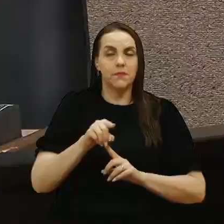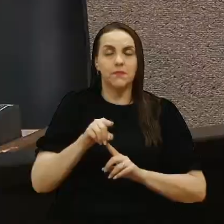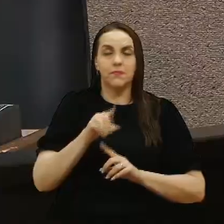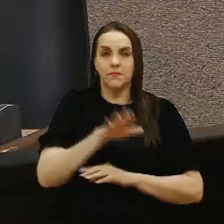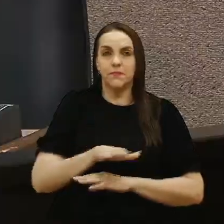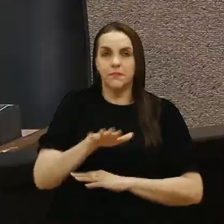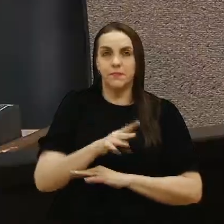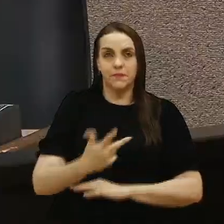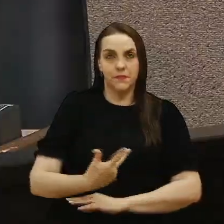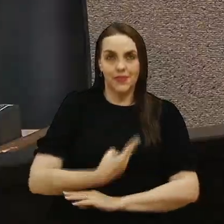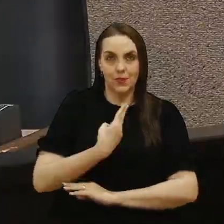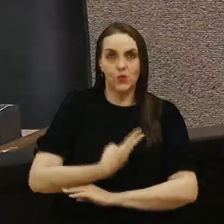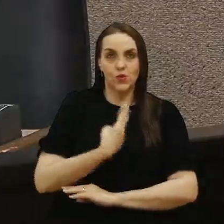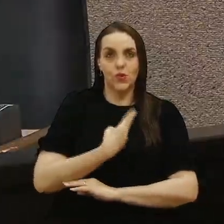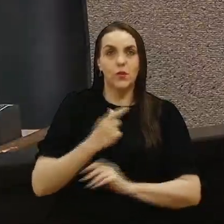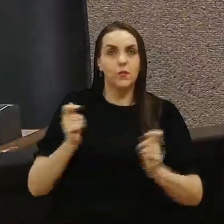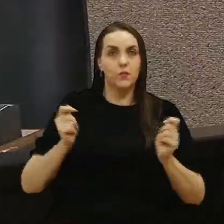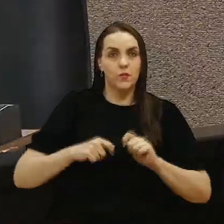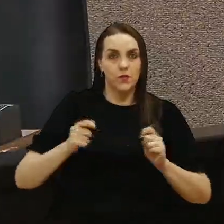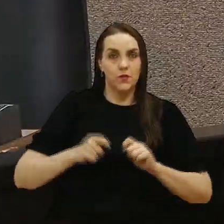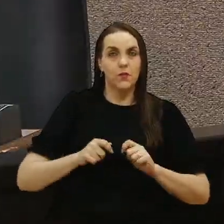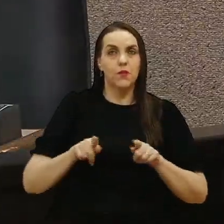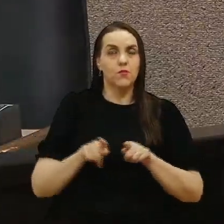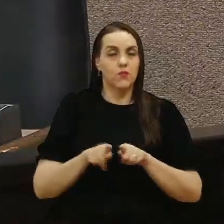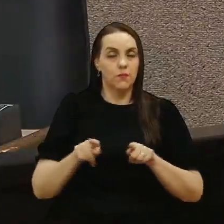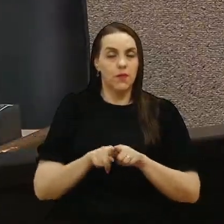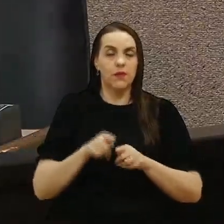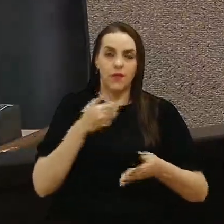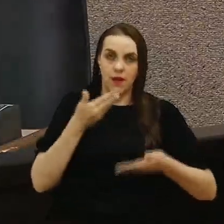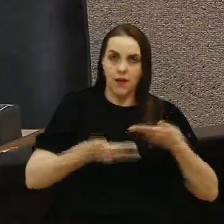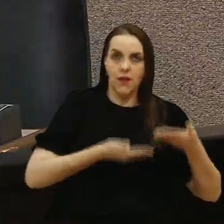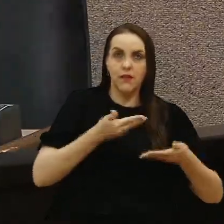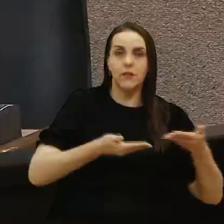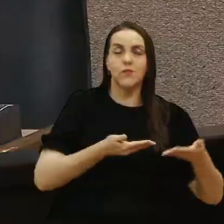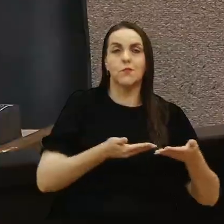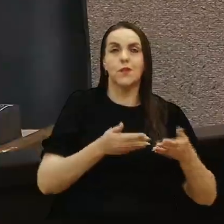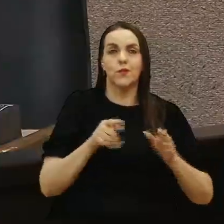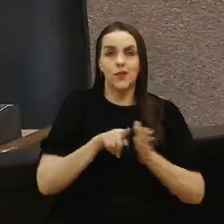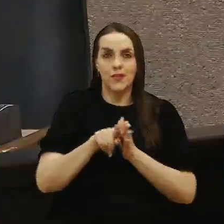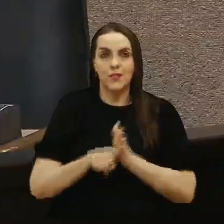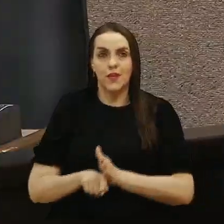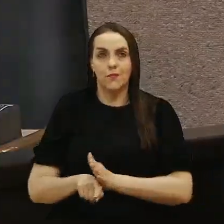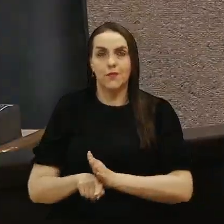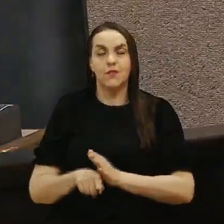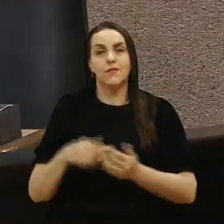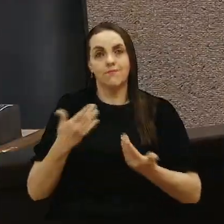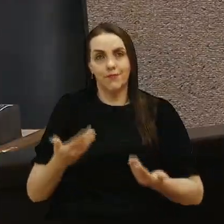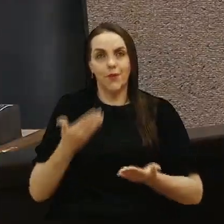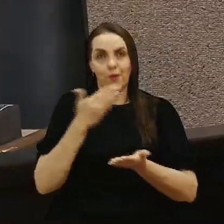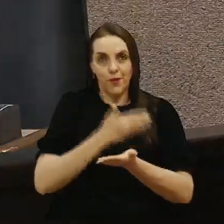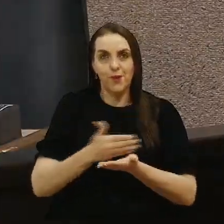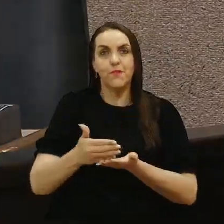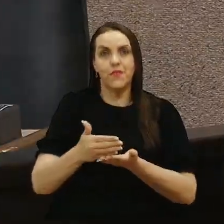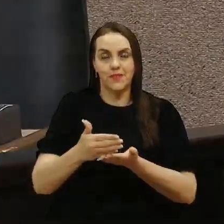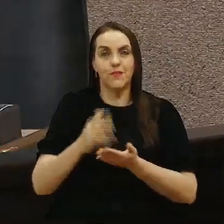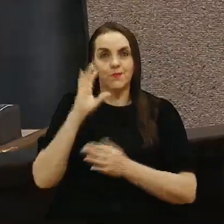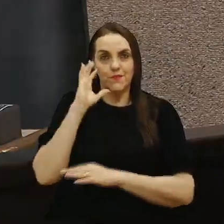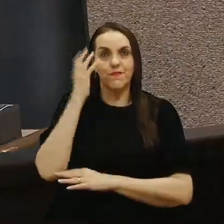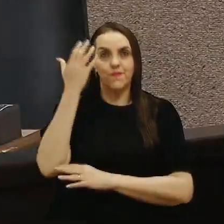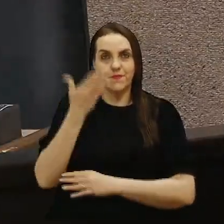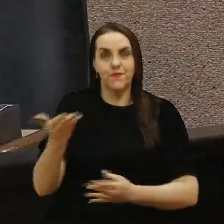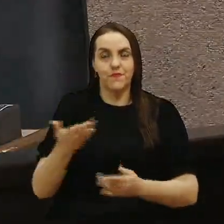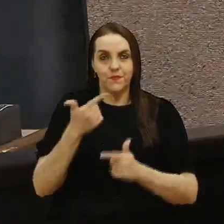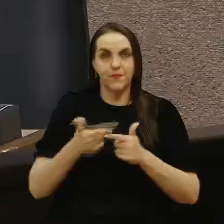de cirurgias e possivelmente vão para as consultas e para os exames. Assim começamos a resolver